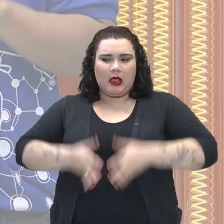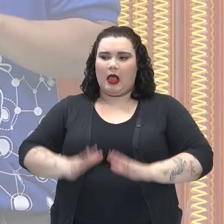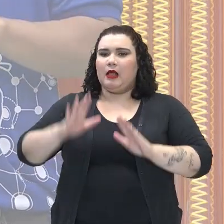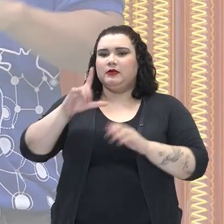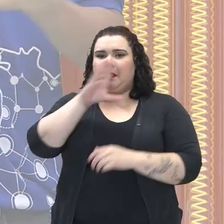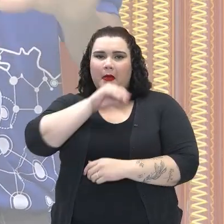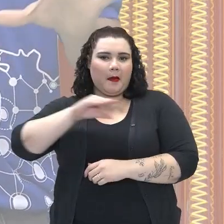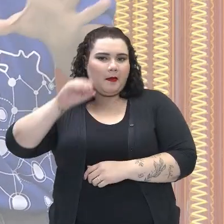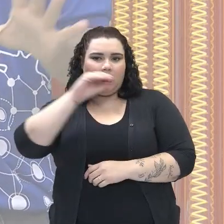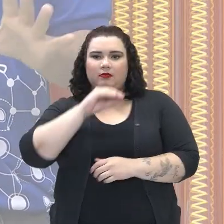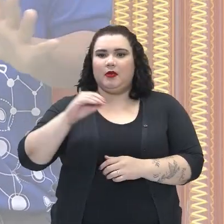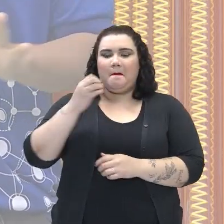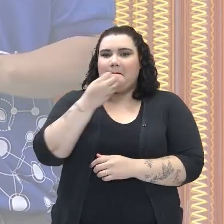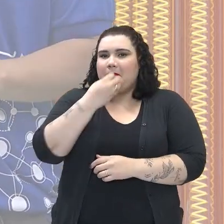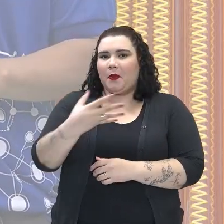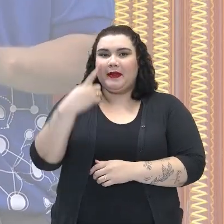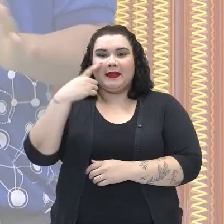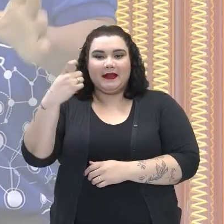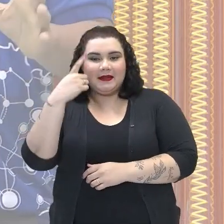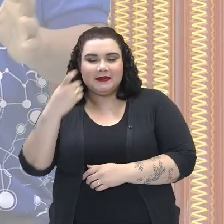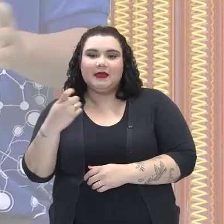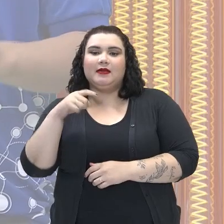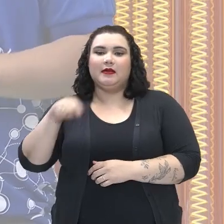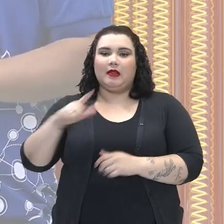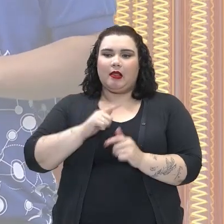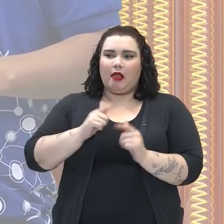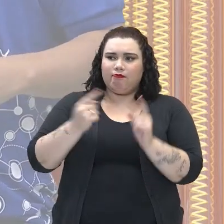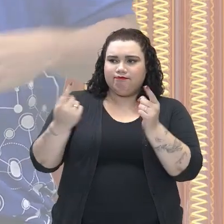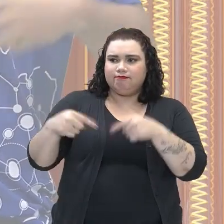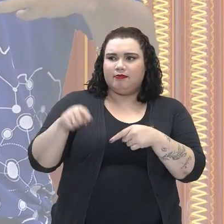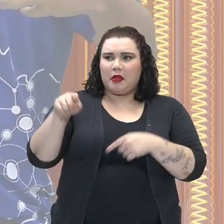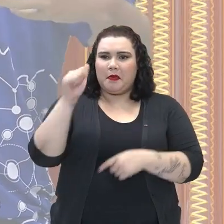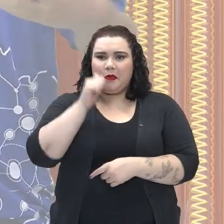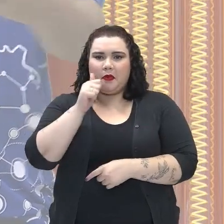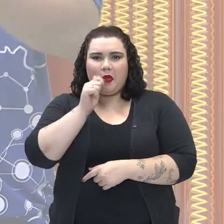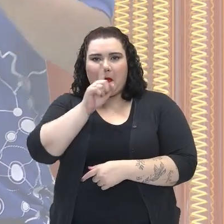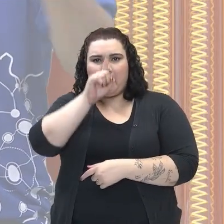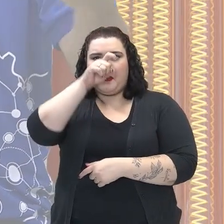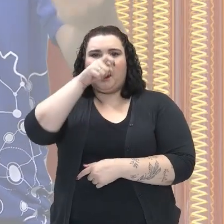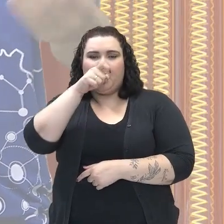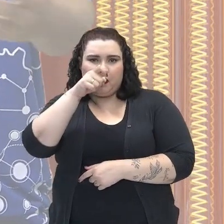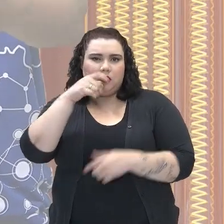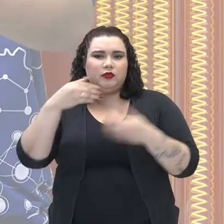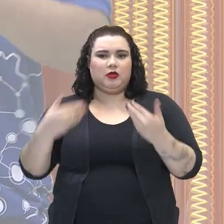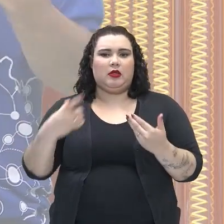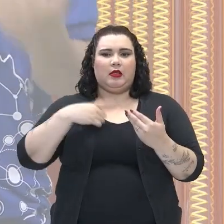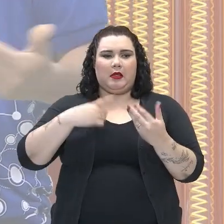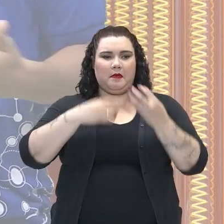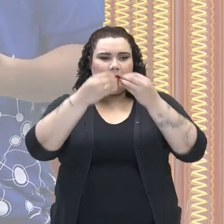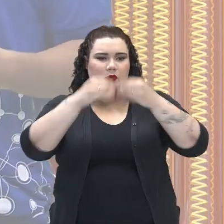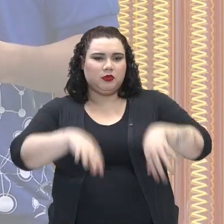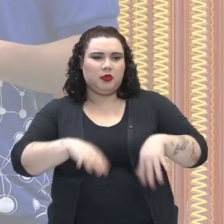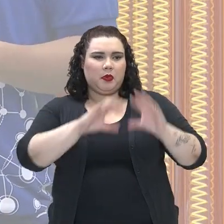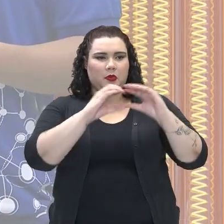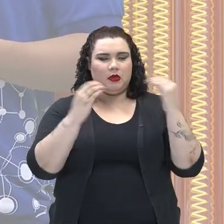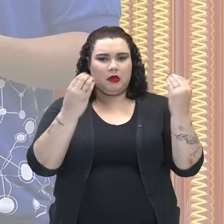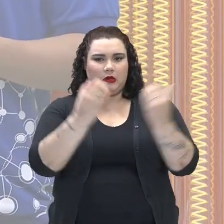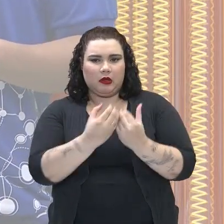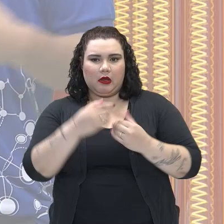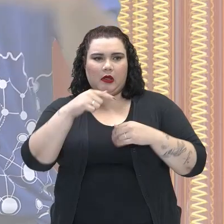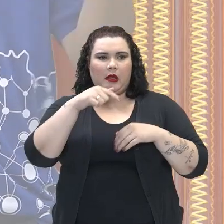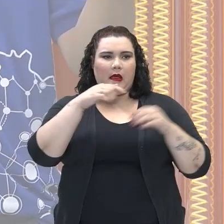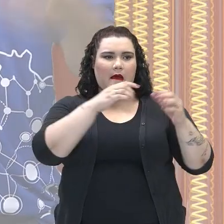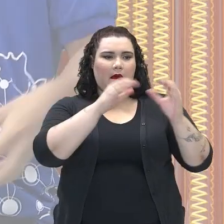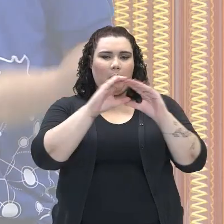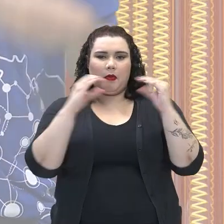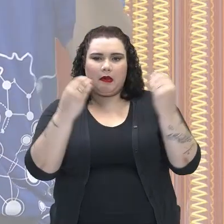movimentos, e é uma coisa muito interessante. Ele enfrenta uma feiticeira que prejudica ali a comunidade, prejudica aqui o